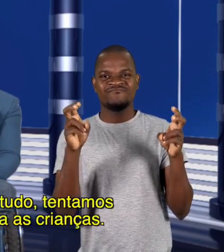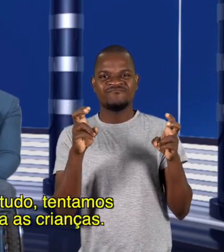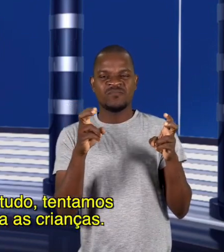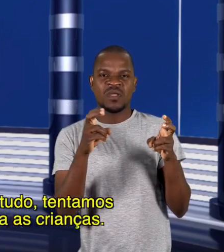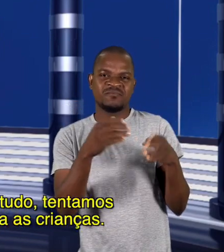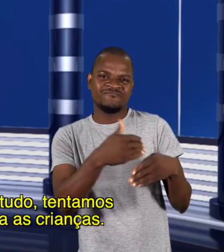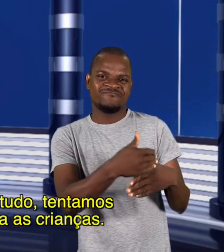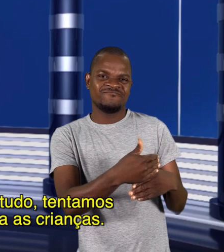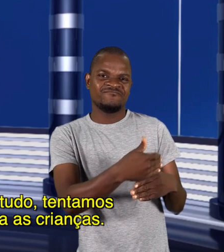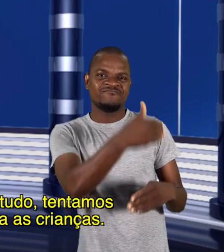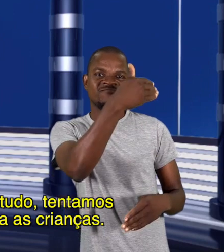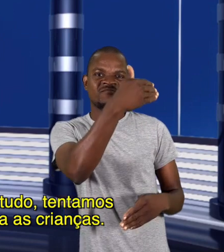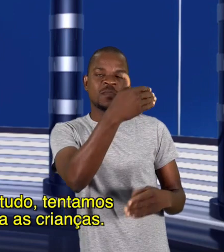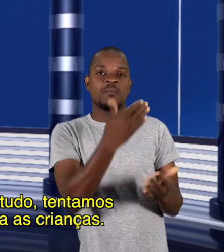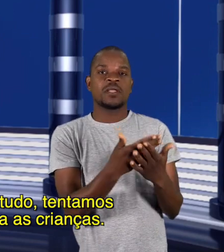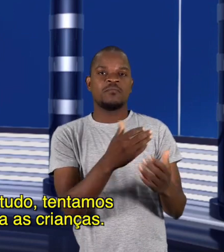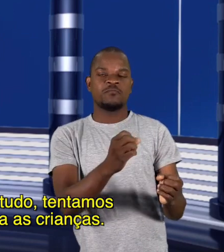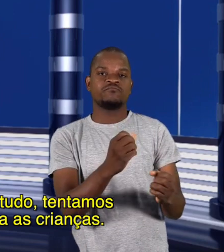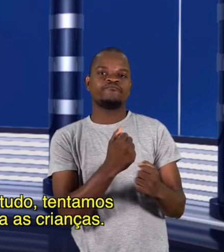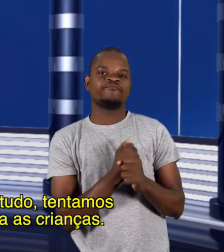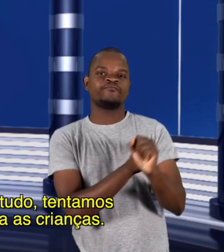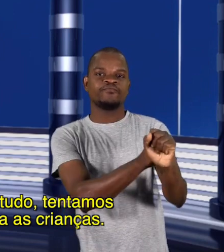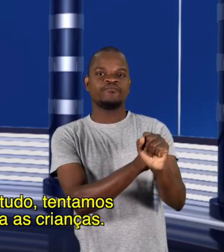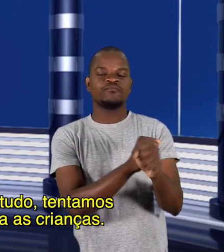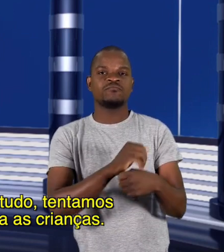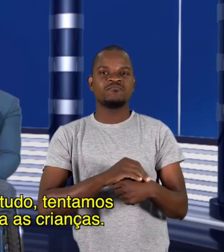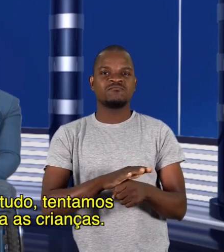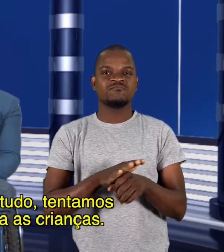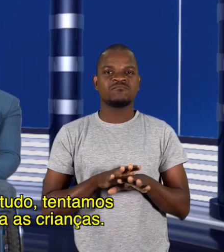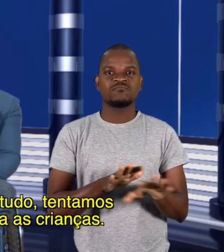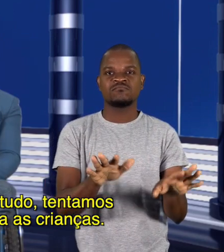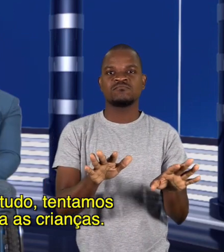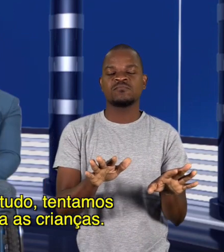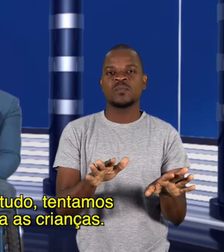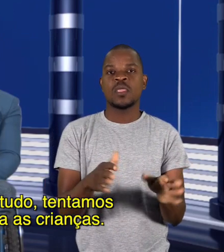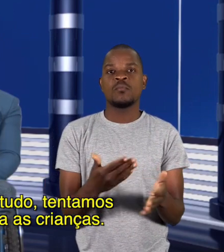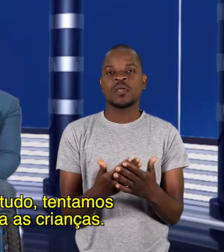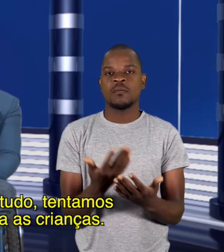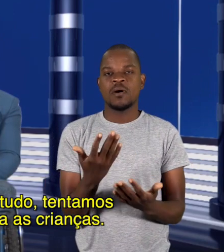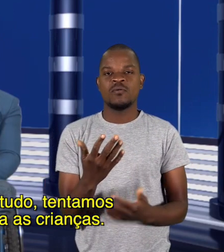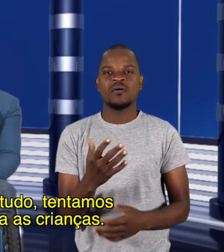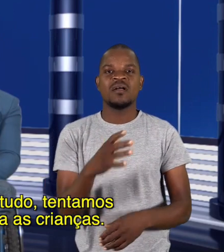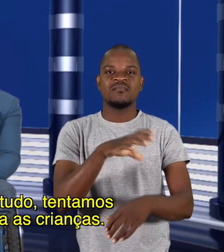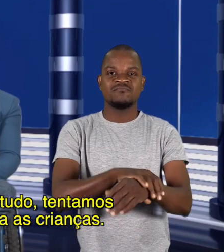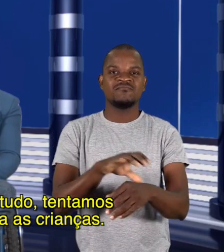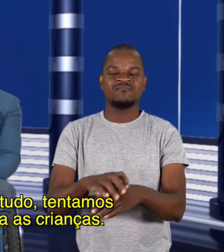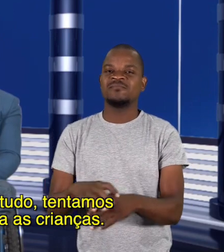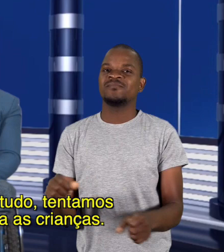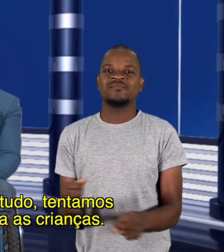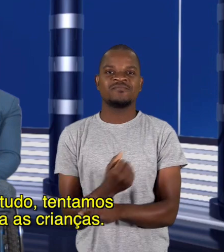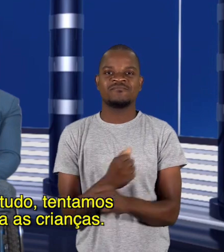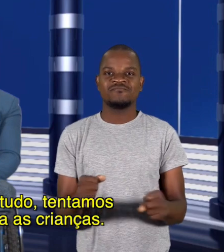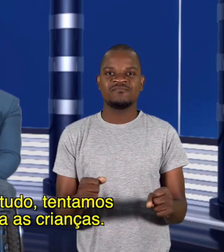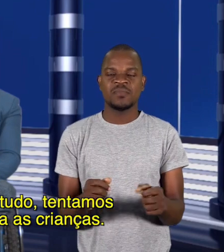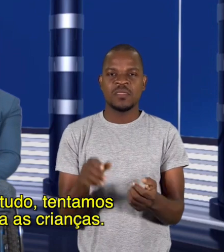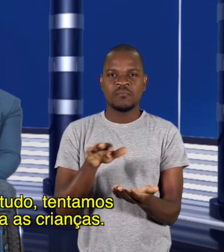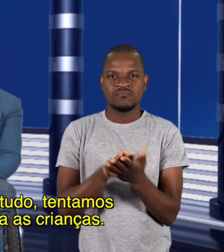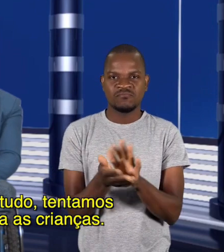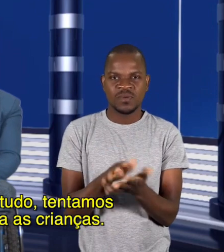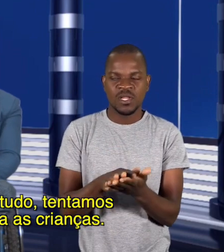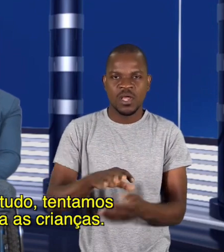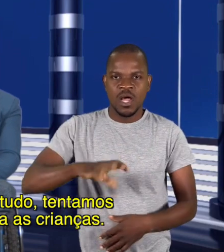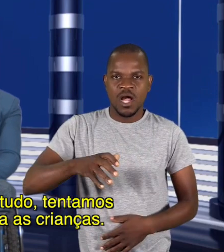Distribuímos também algumas máscaras e tudo mais. Mas, para além disso, o que nós estamos a tentar explicar são as medidas de prevenção